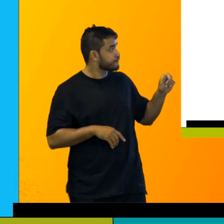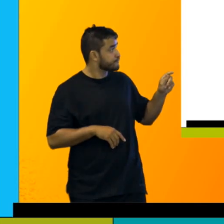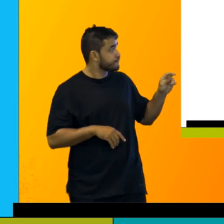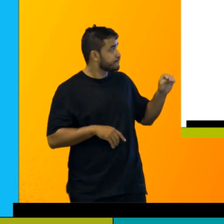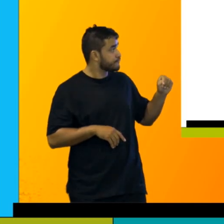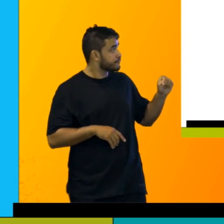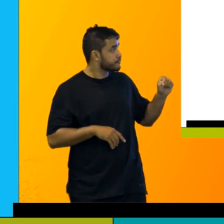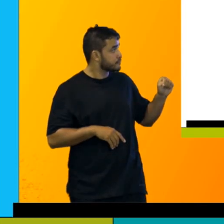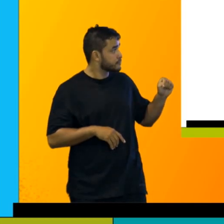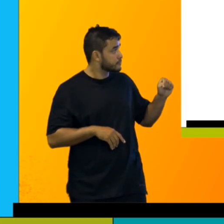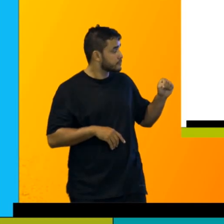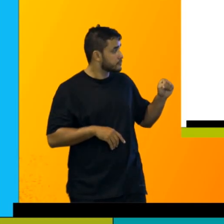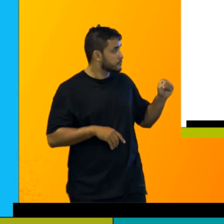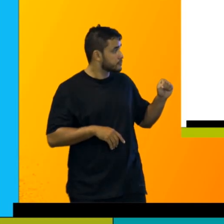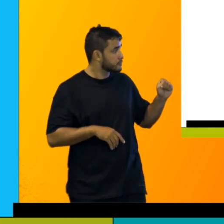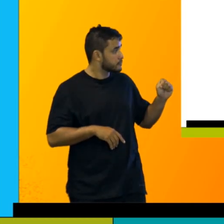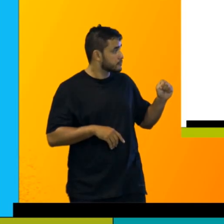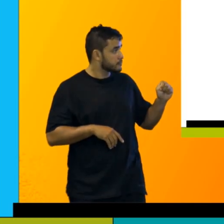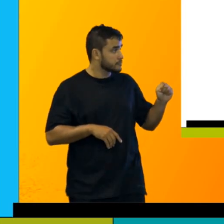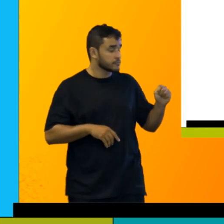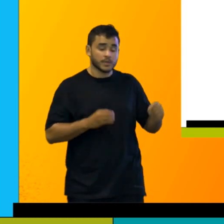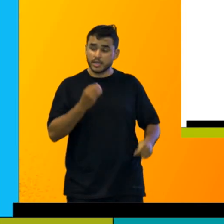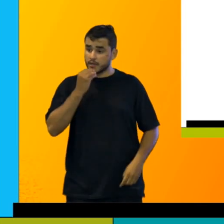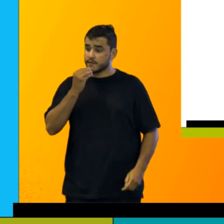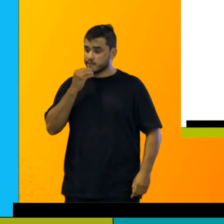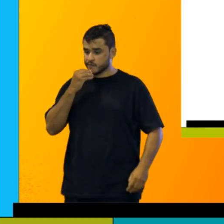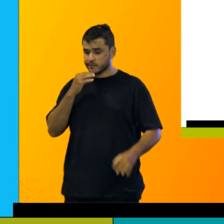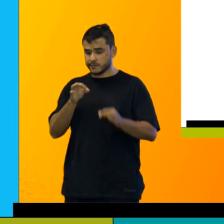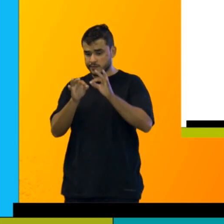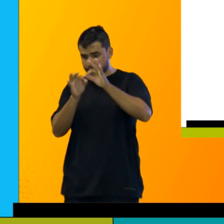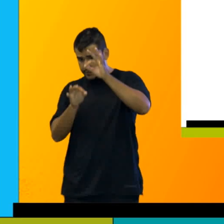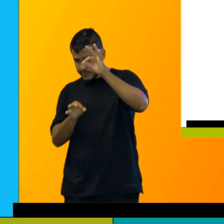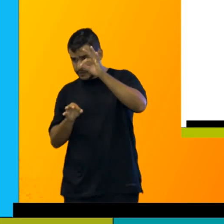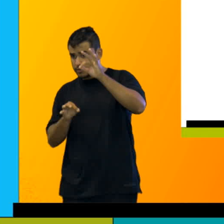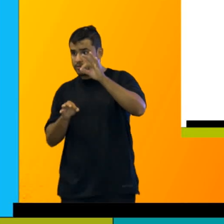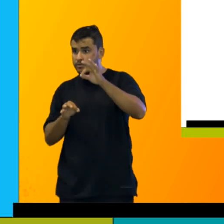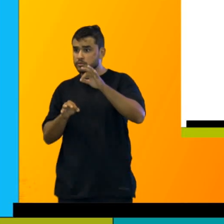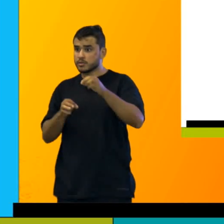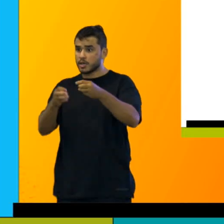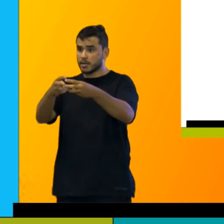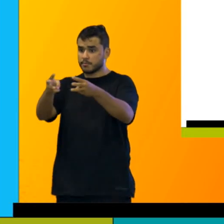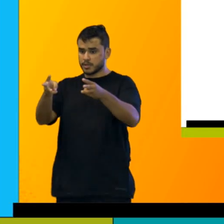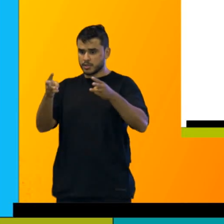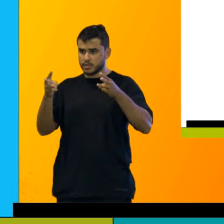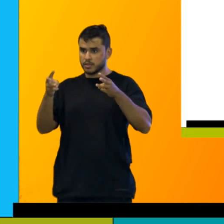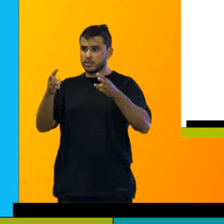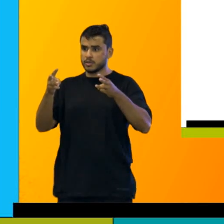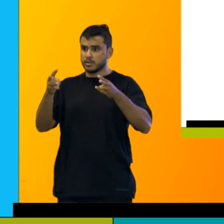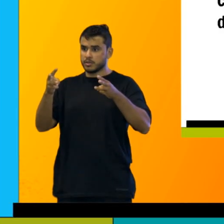aqui para cá, ele tinha que ter dado também. Eu acho que faltou aí no texto, tá, pessoal? Porque eu tenho